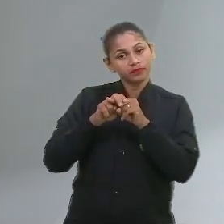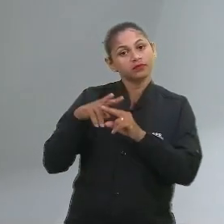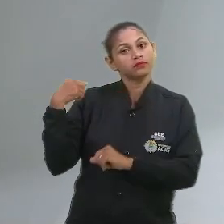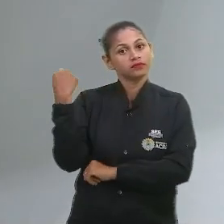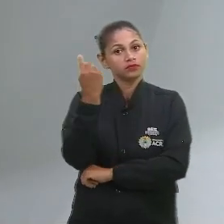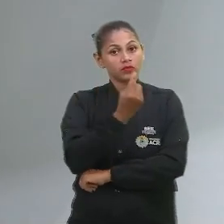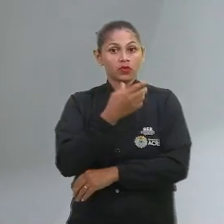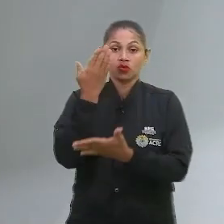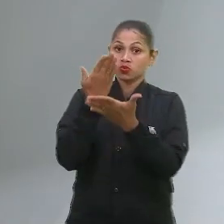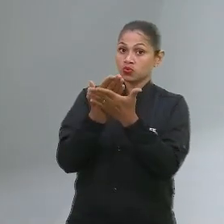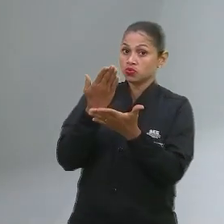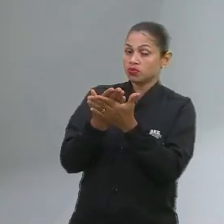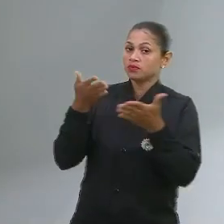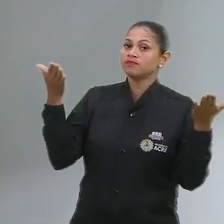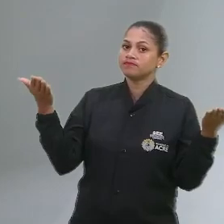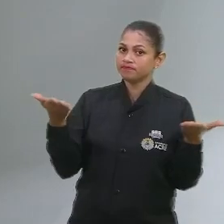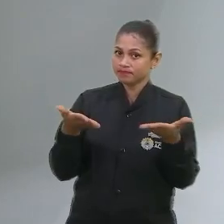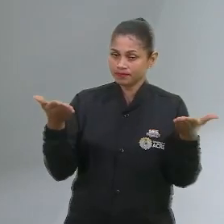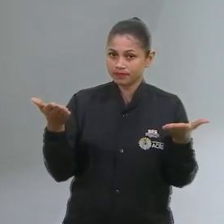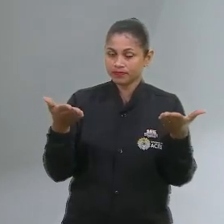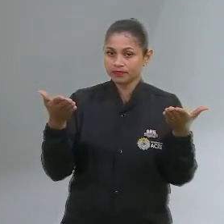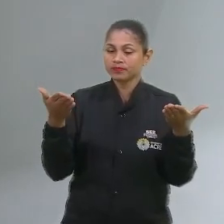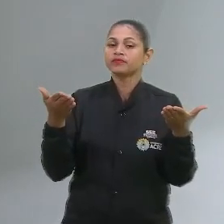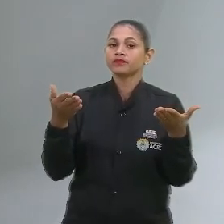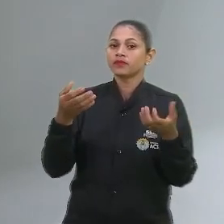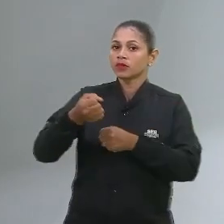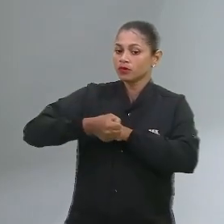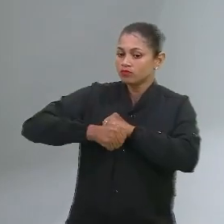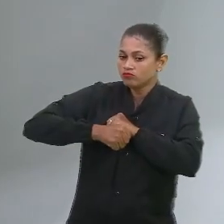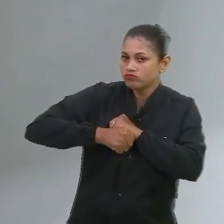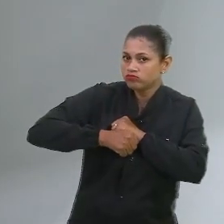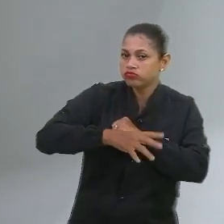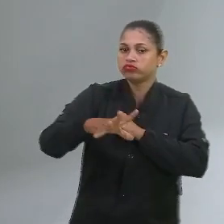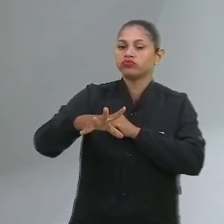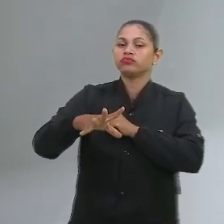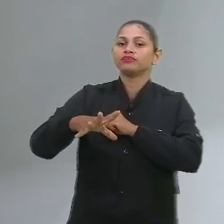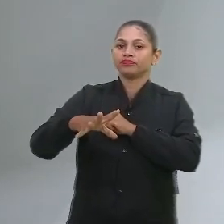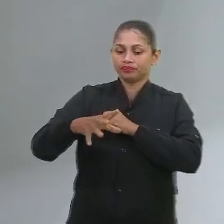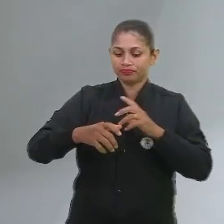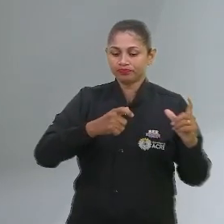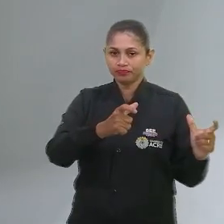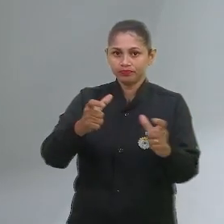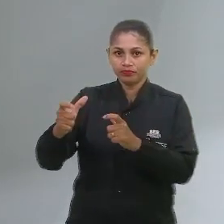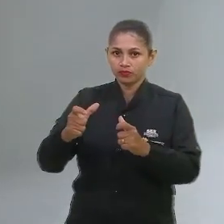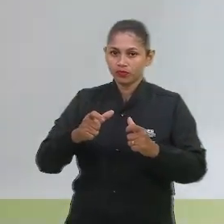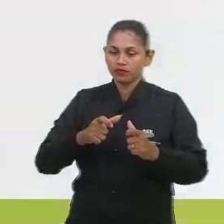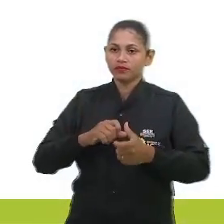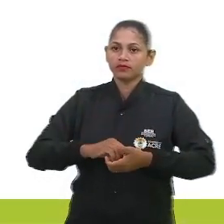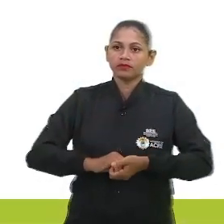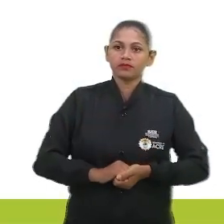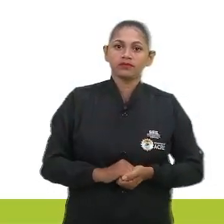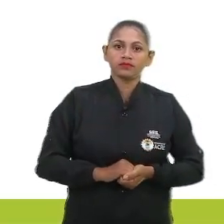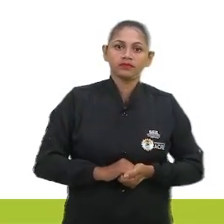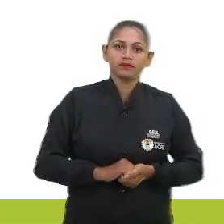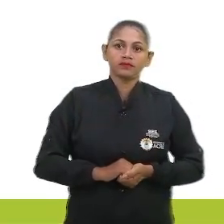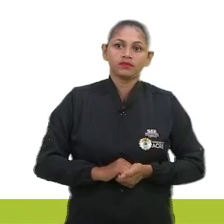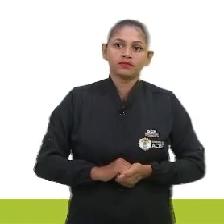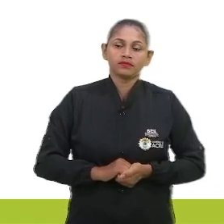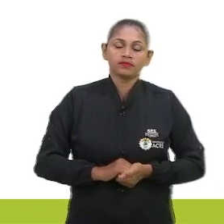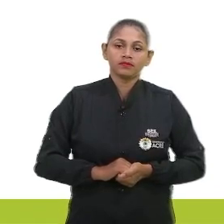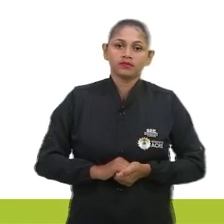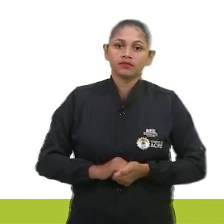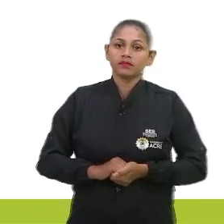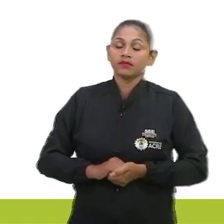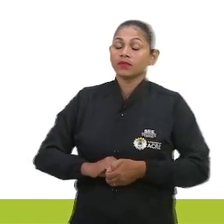trabalhar hoje as mídias nesse espaço tão importante que é o espaço de resistência. As